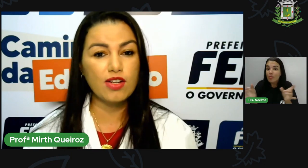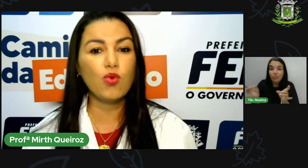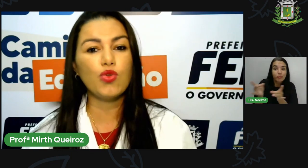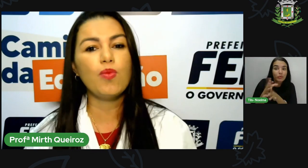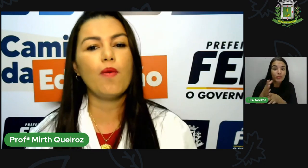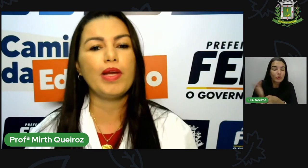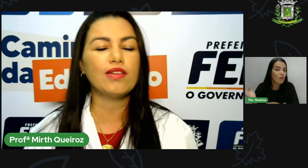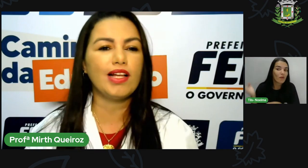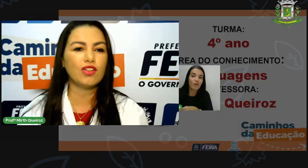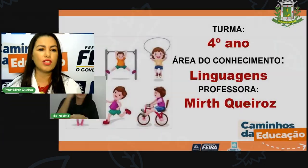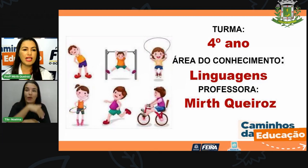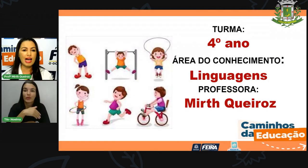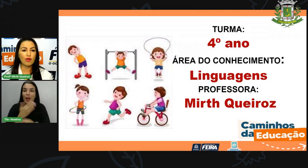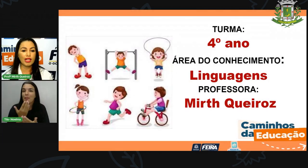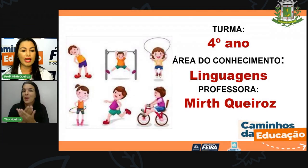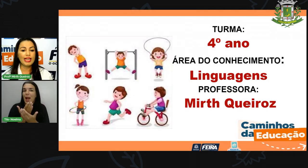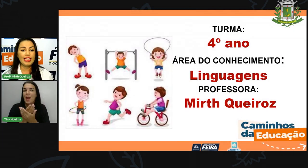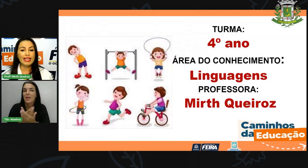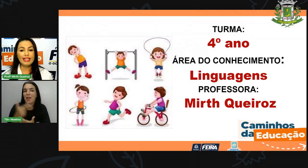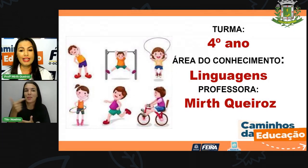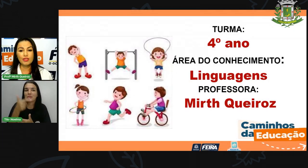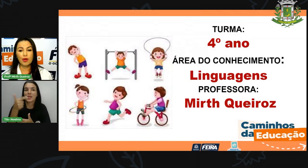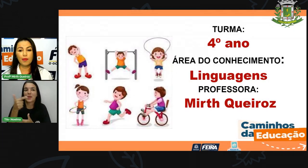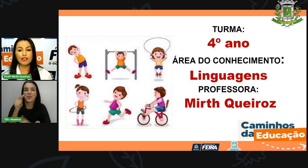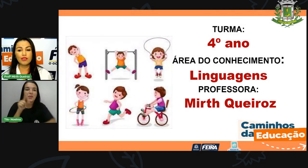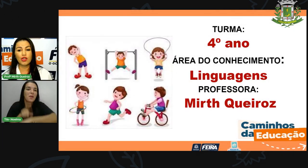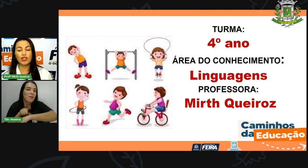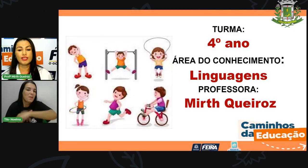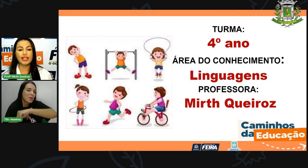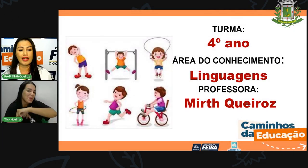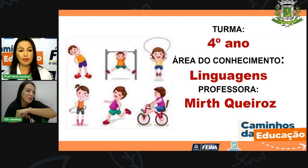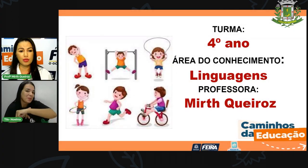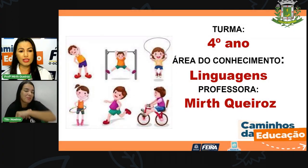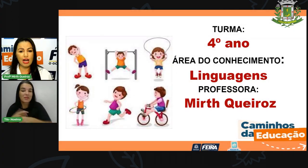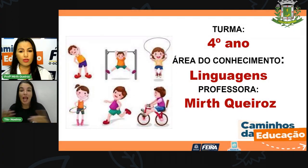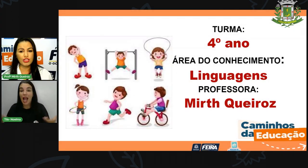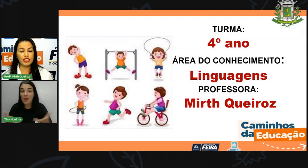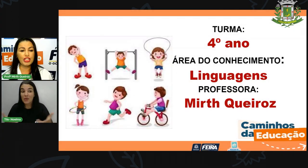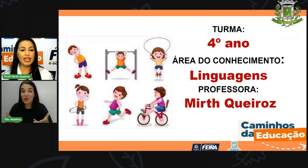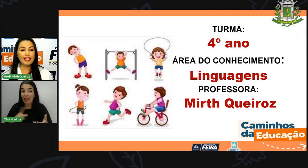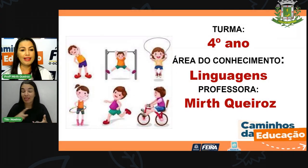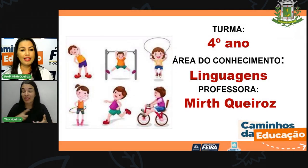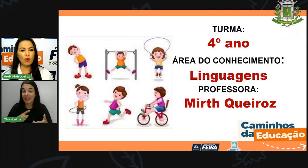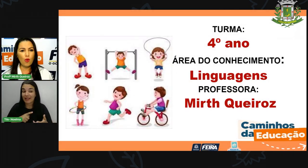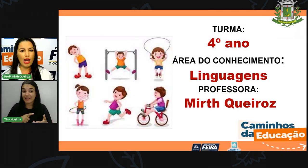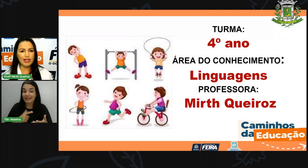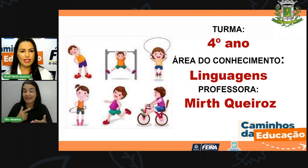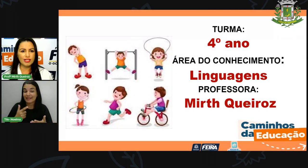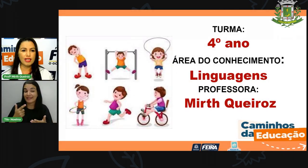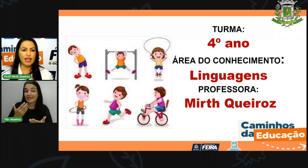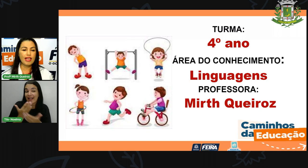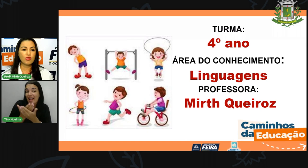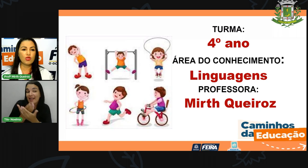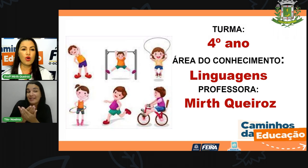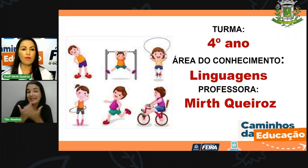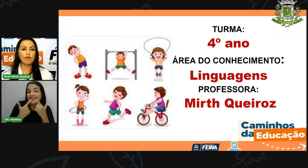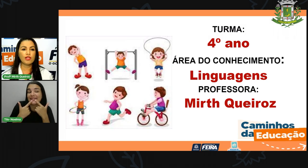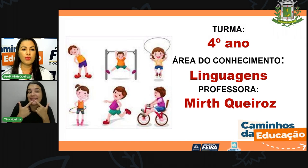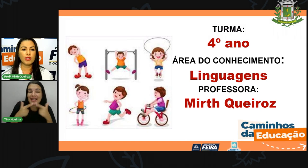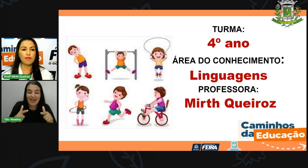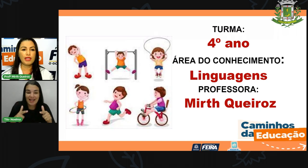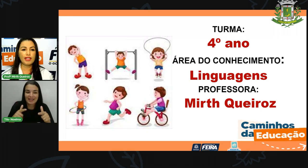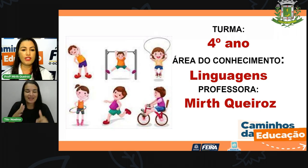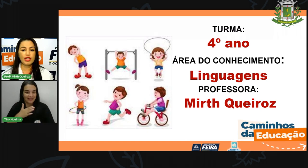né? O segundo momento da nossa aula. E neste momento nós teremos aula de linguagens. Eu sou